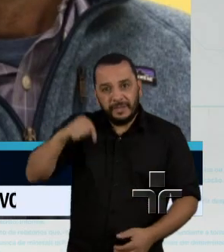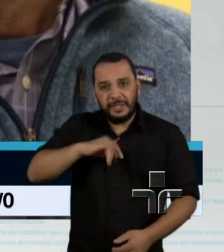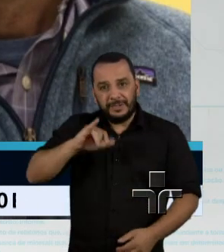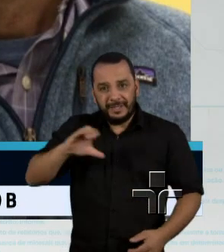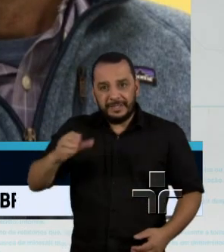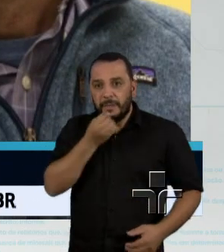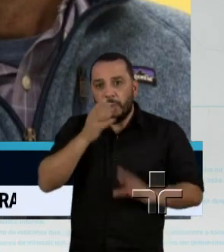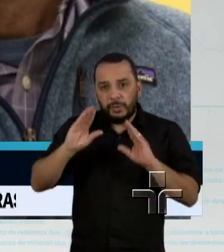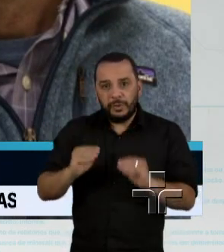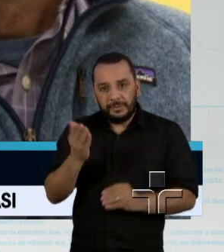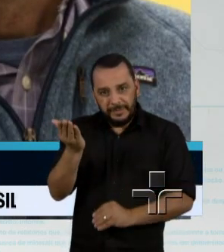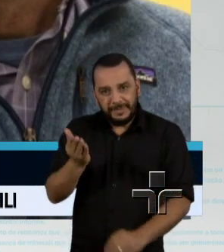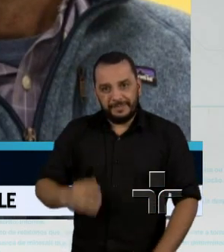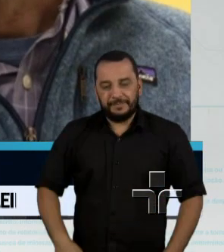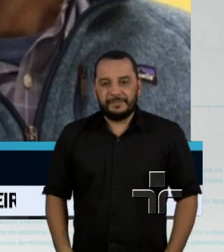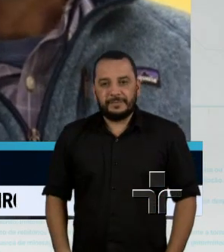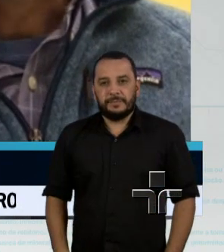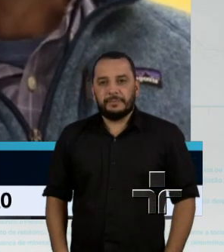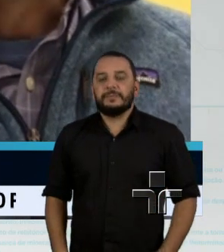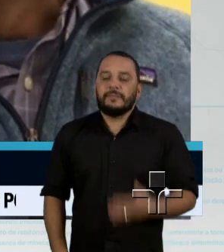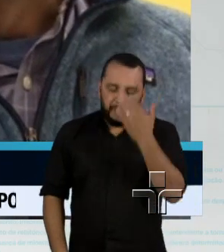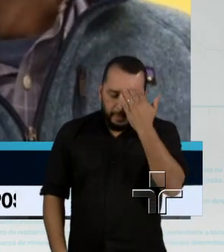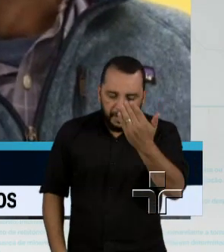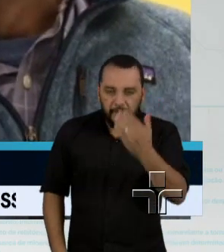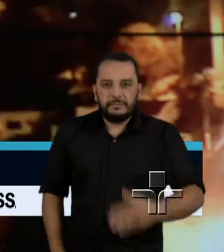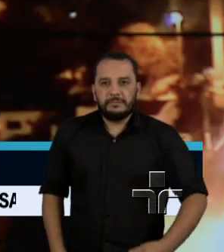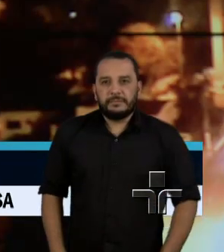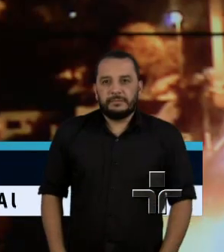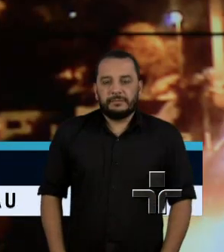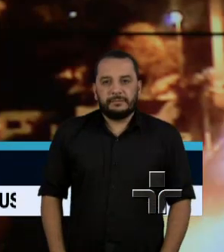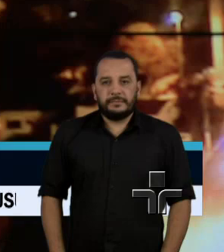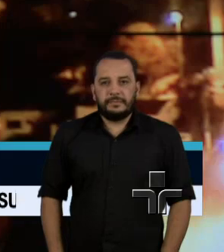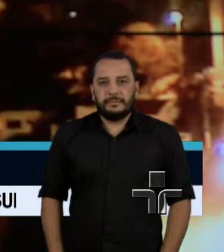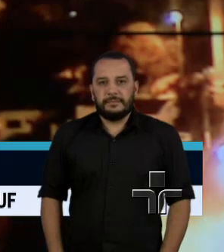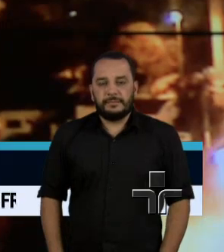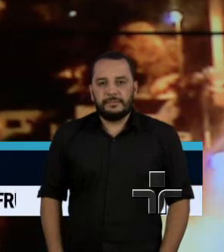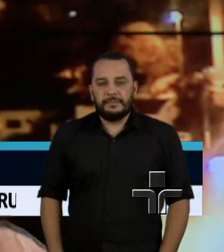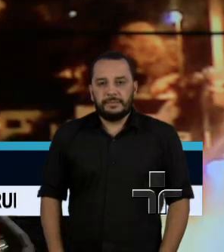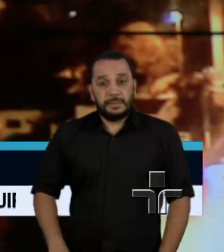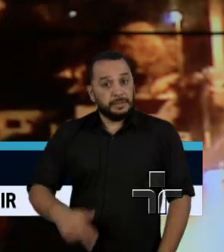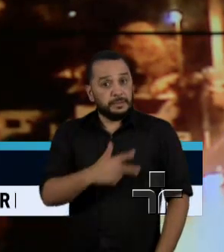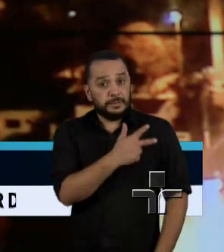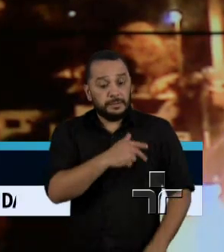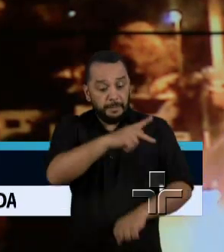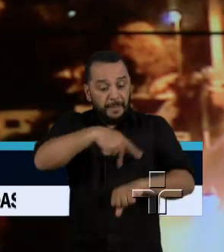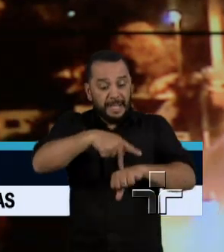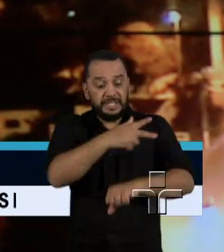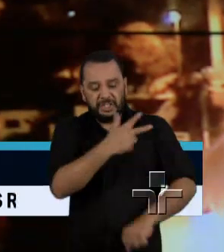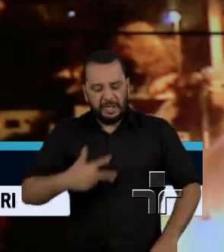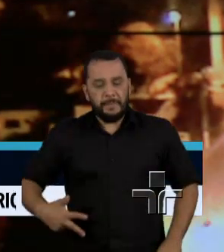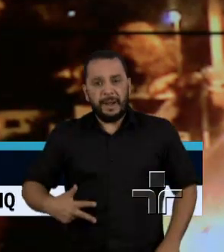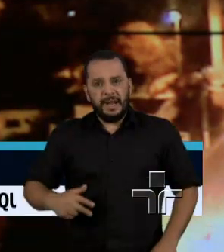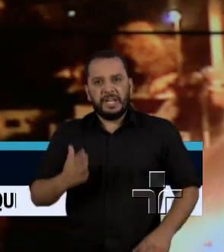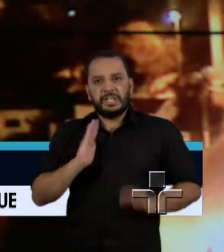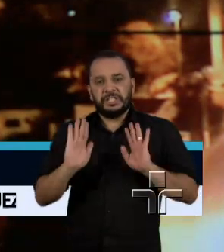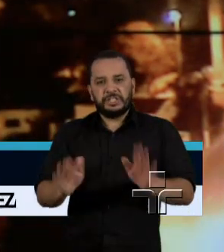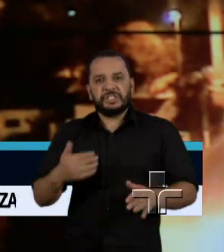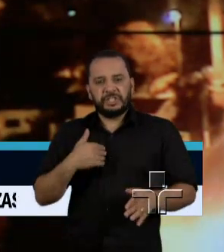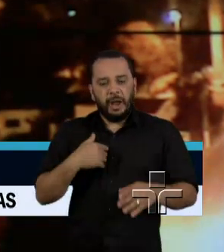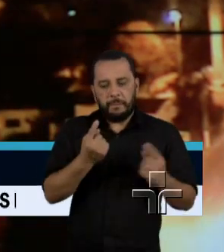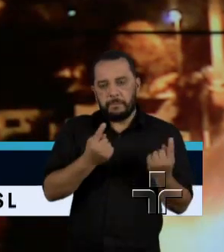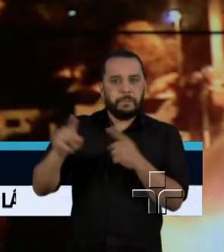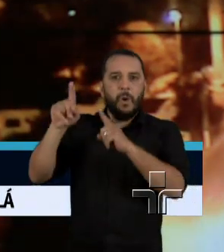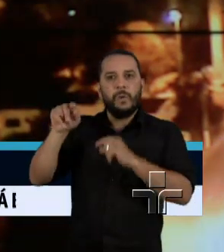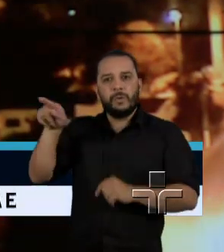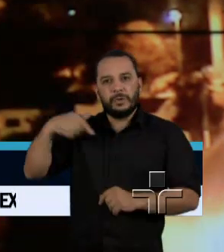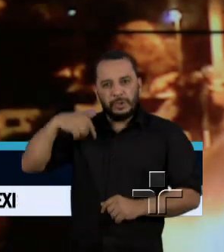Uma ótima noite para o senhor. Muito obrigado. A Dinamarca rebateu hoje o suposto interesse do presidente